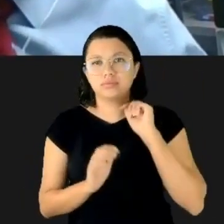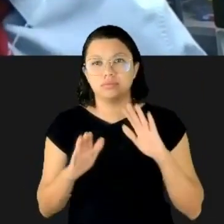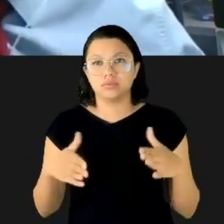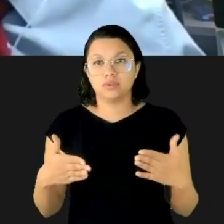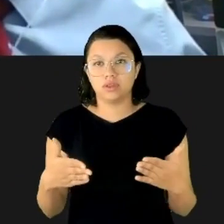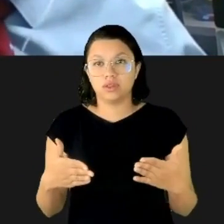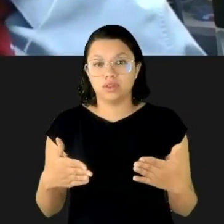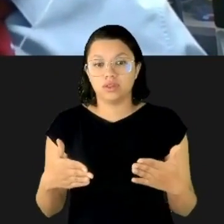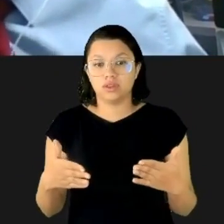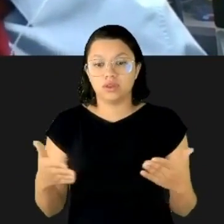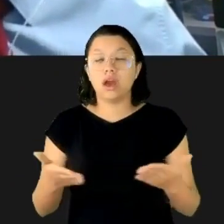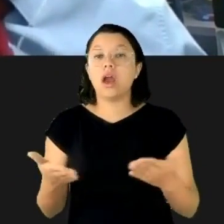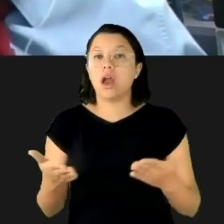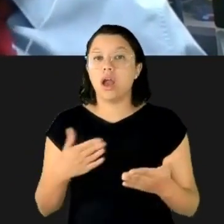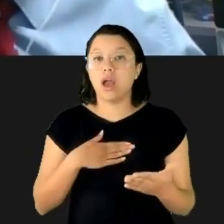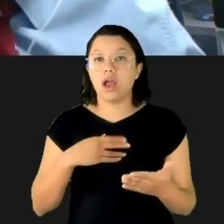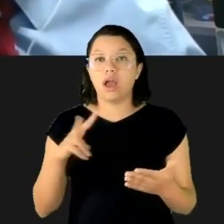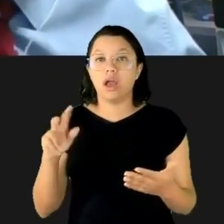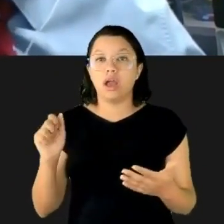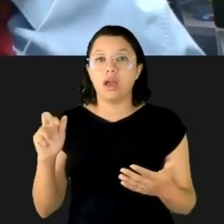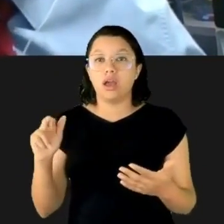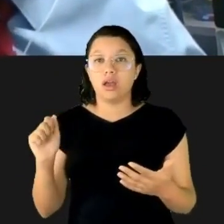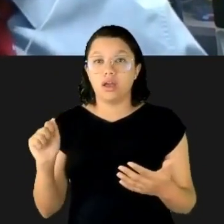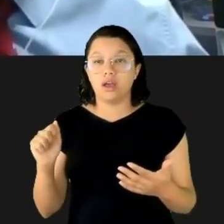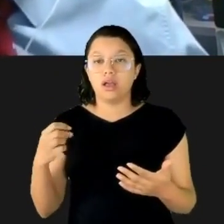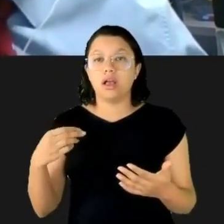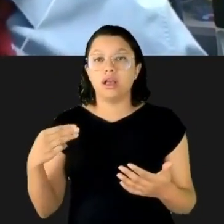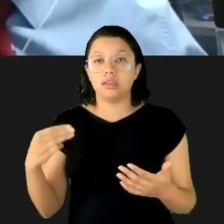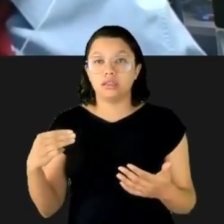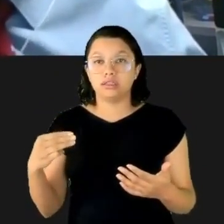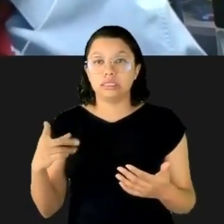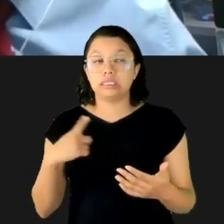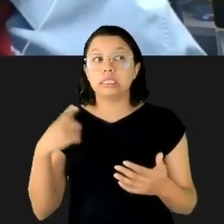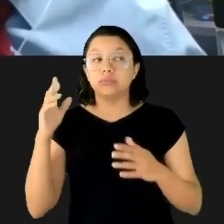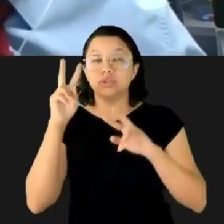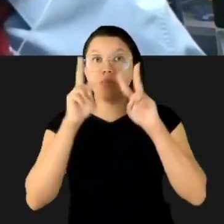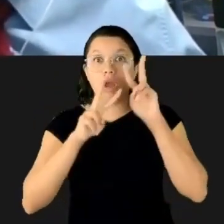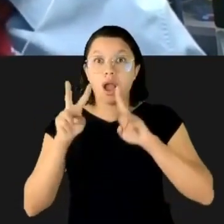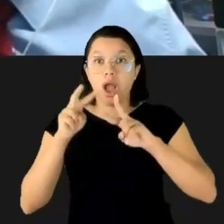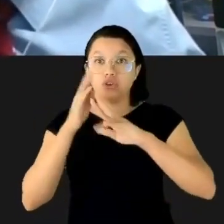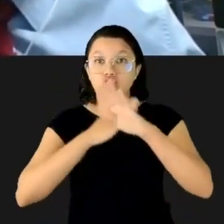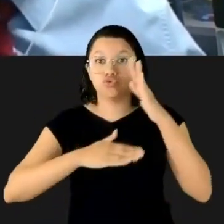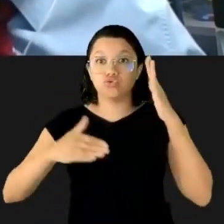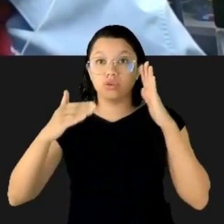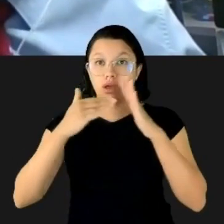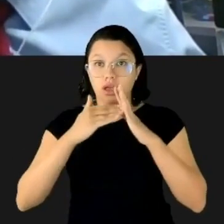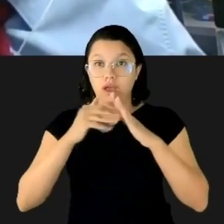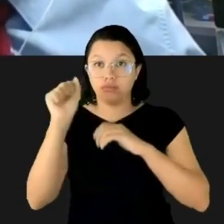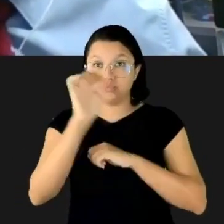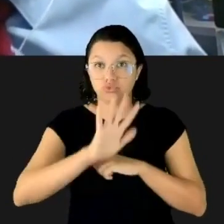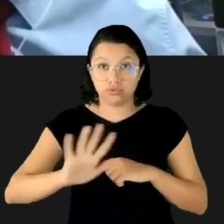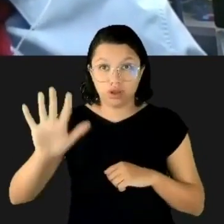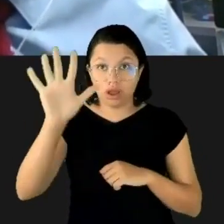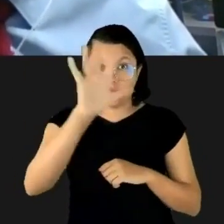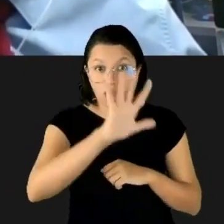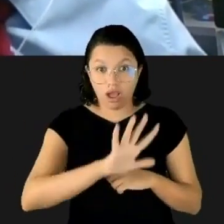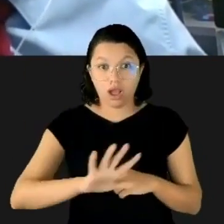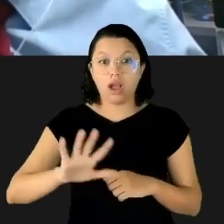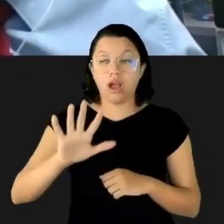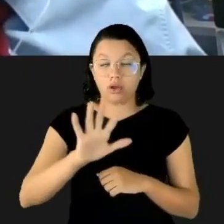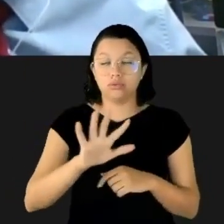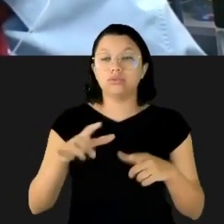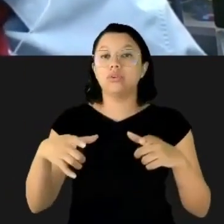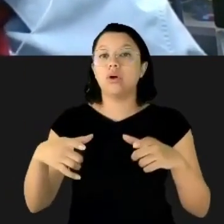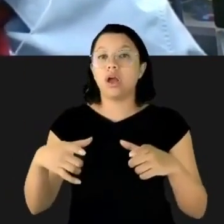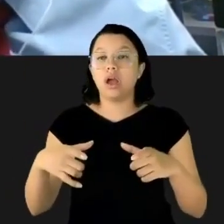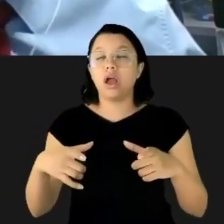então aqui eu estou na minha na minha vara na terceira nós temos aqui uma visão geral do da